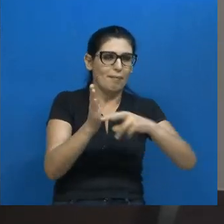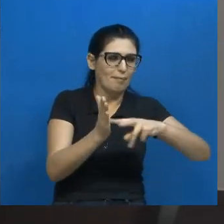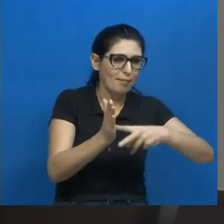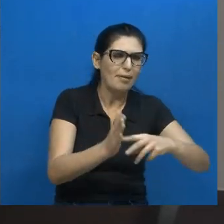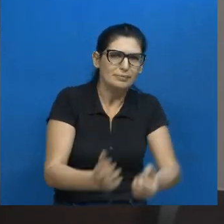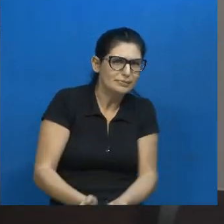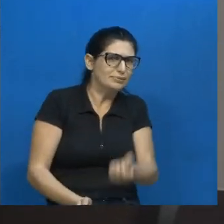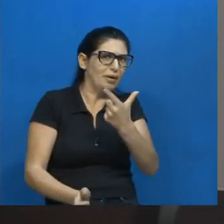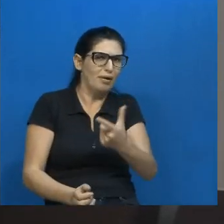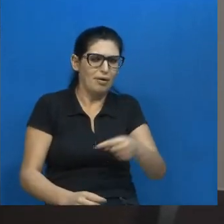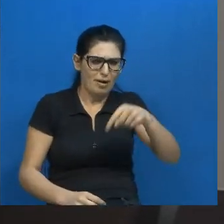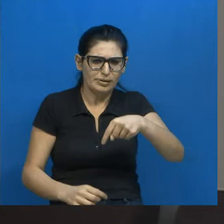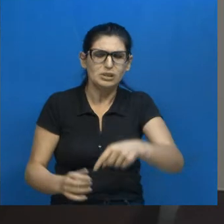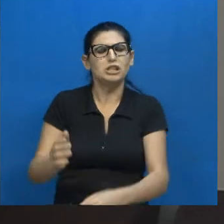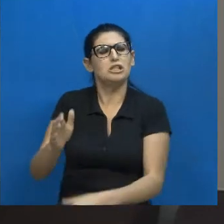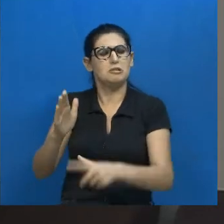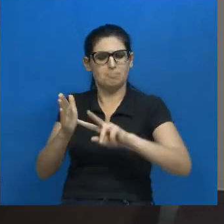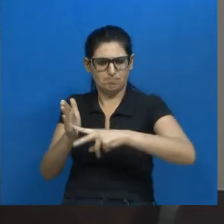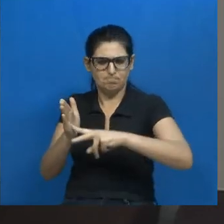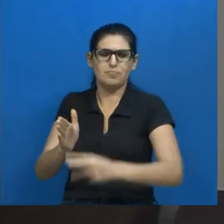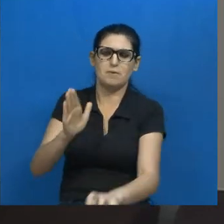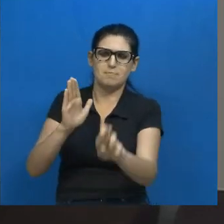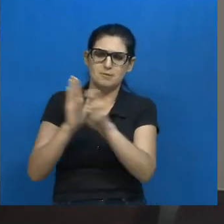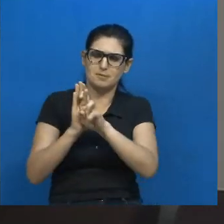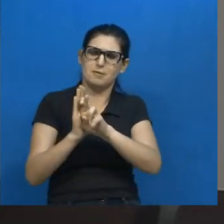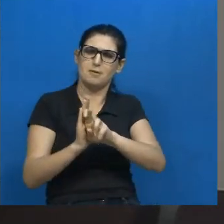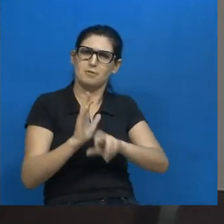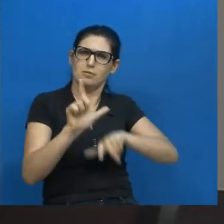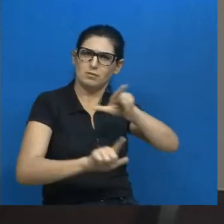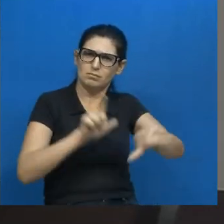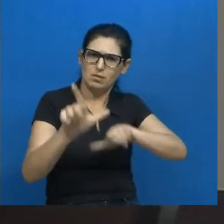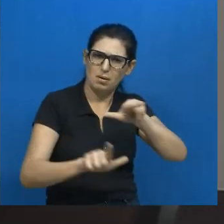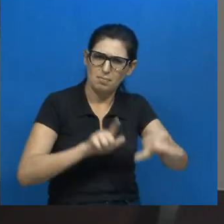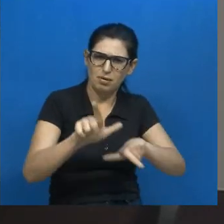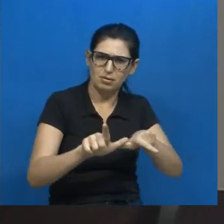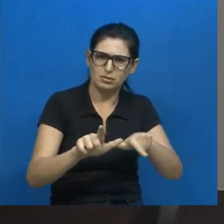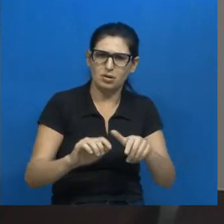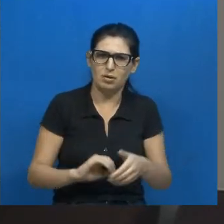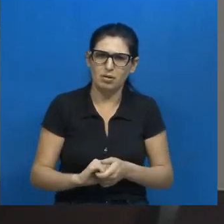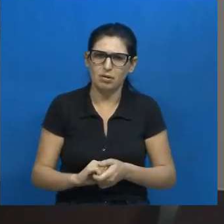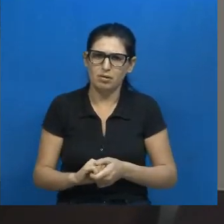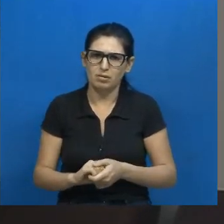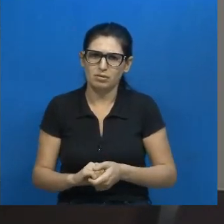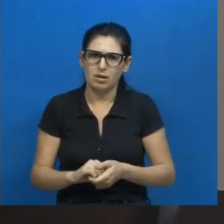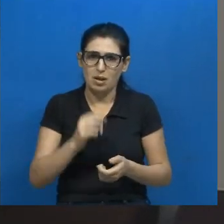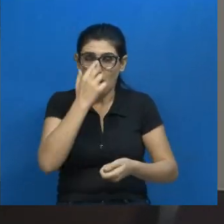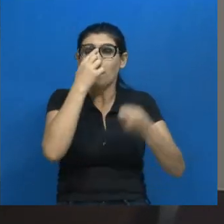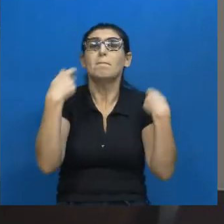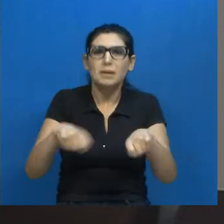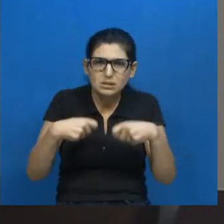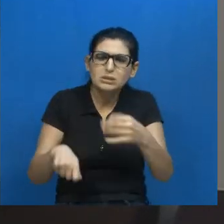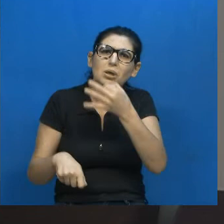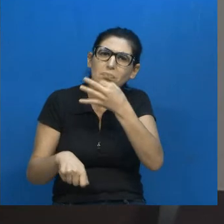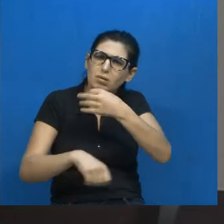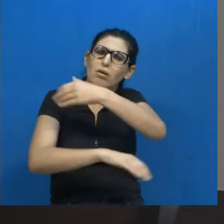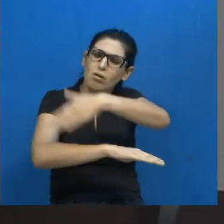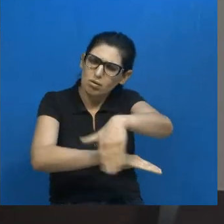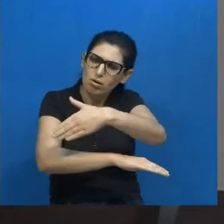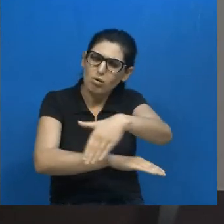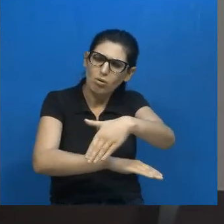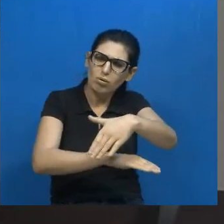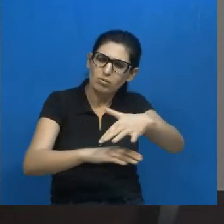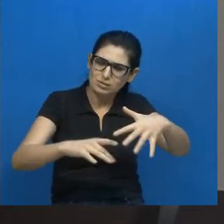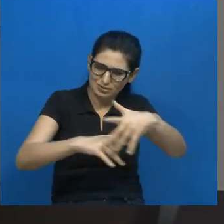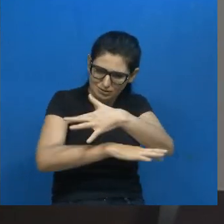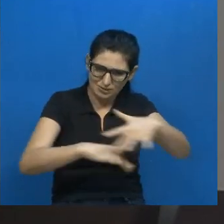como sindicato aqui, representante dos trabalhadores aí, se não tiver a posição da Secretaria de Mobilidade, pode ter certeza que a gente